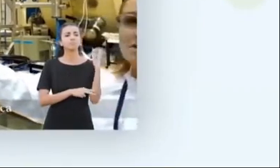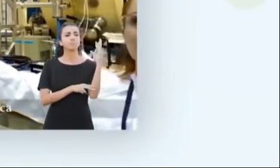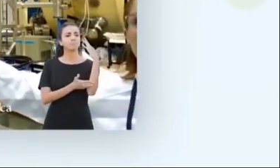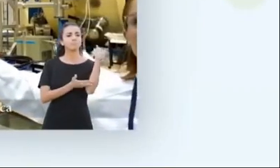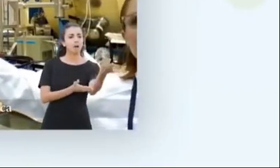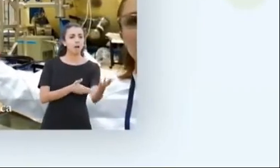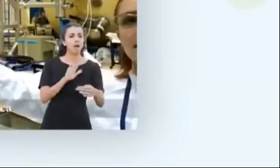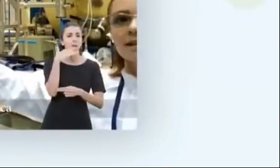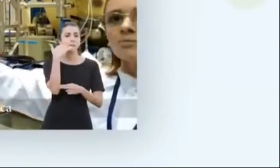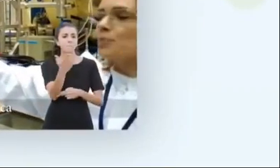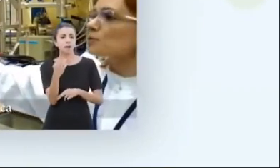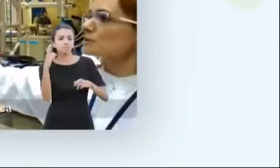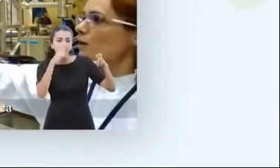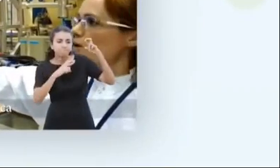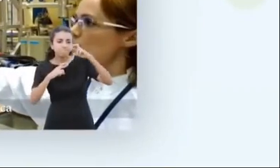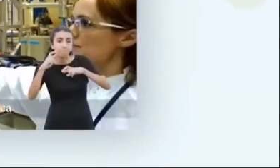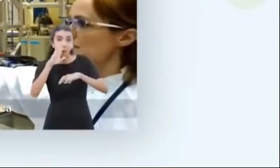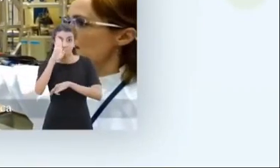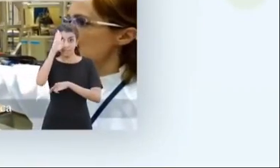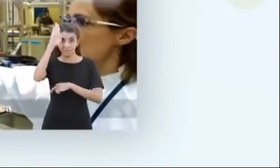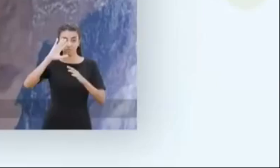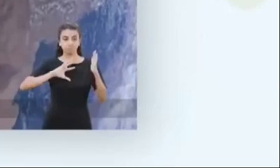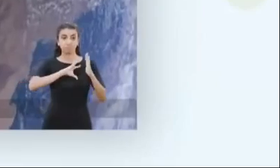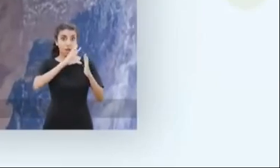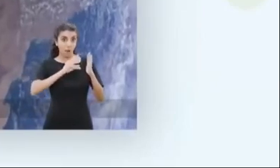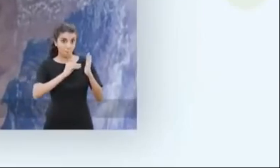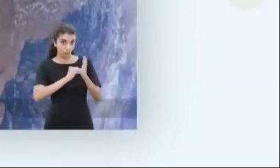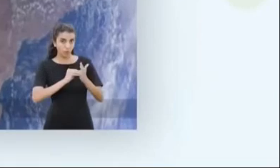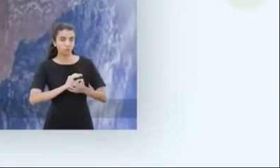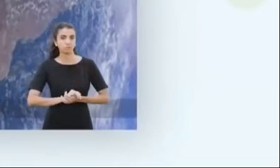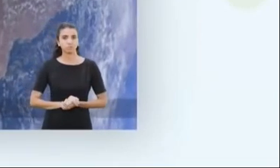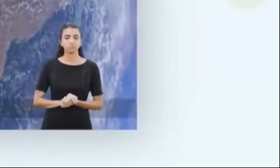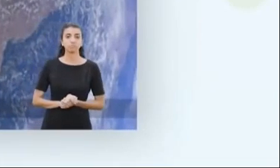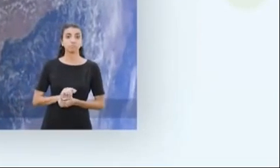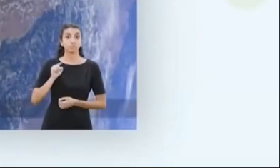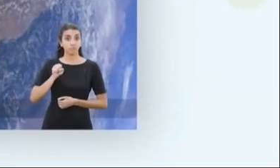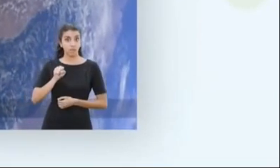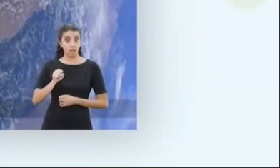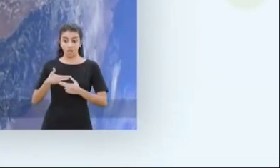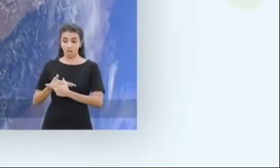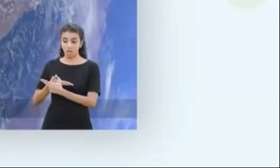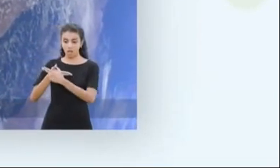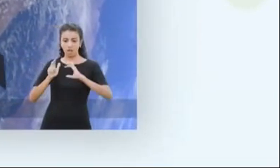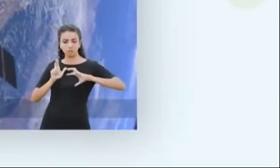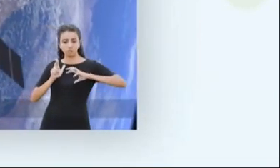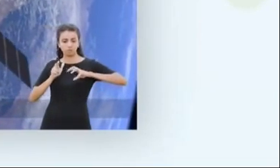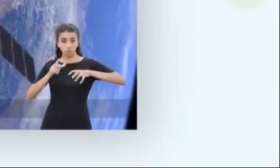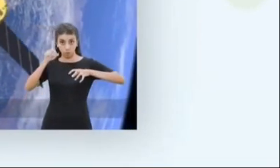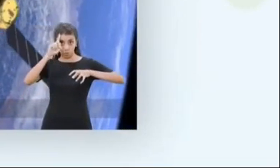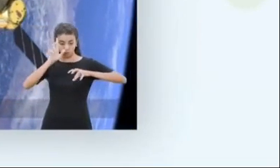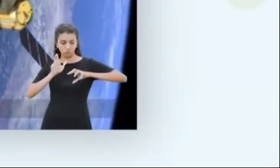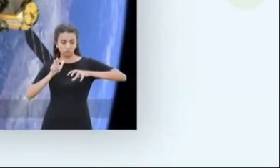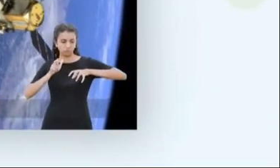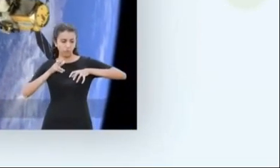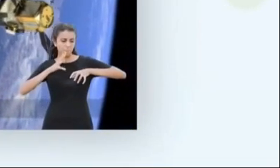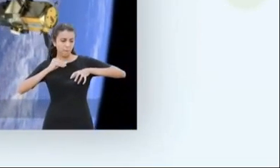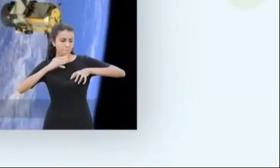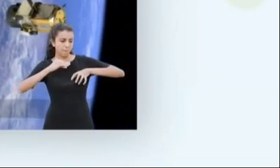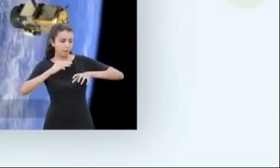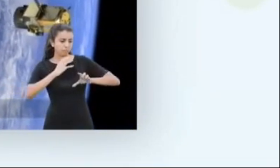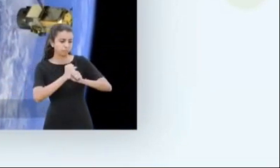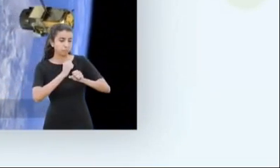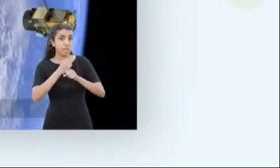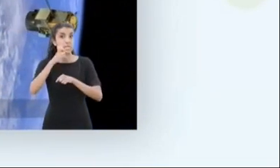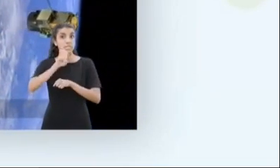nacional, especialmente na região amazônica. Ele vai gerar, por rotina, imagens do planeta a cada 5